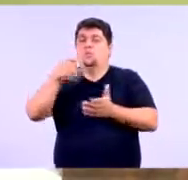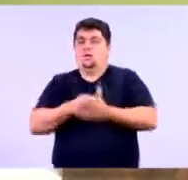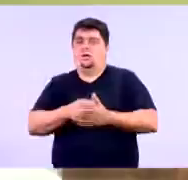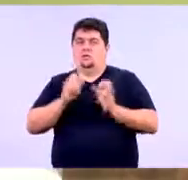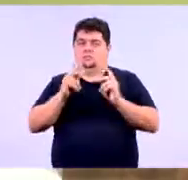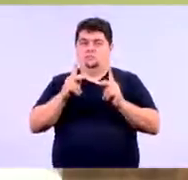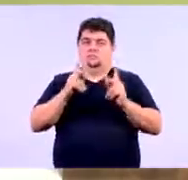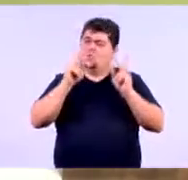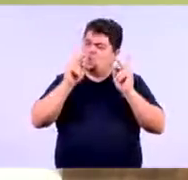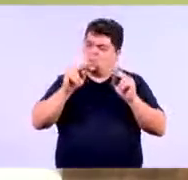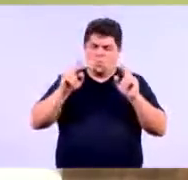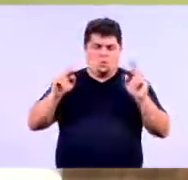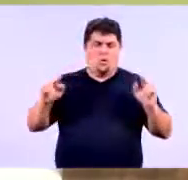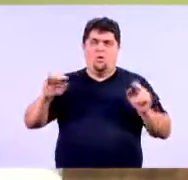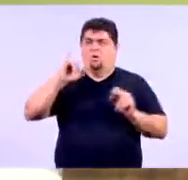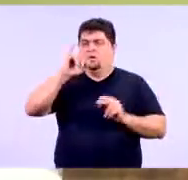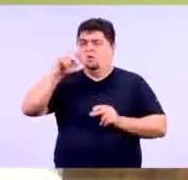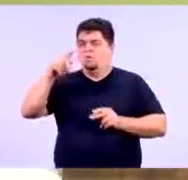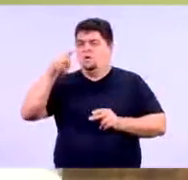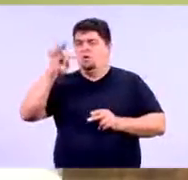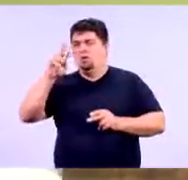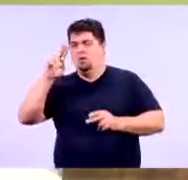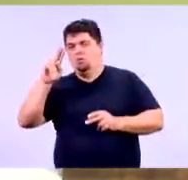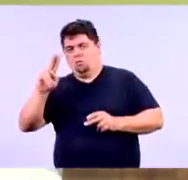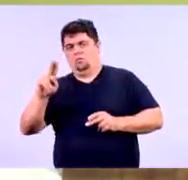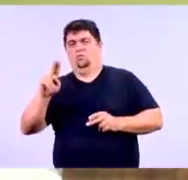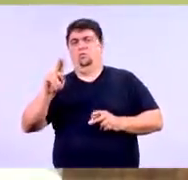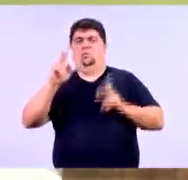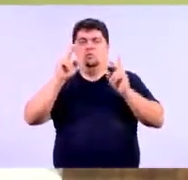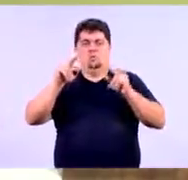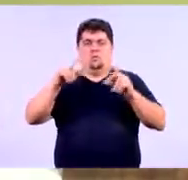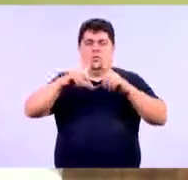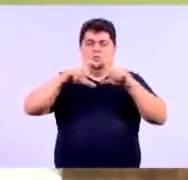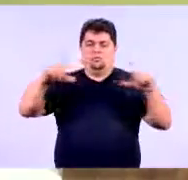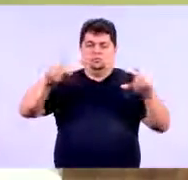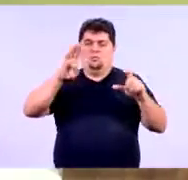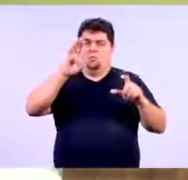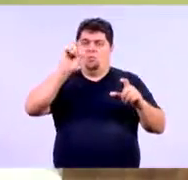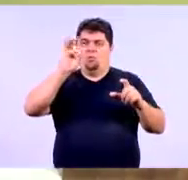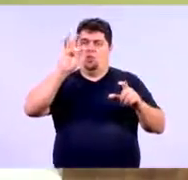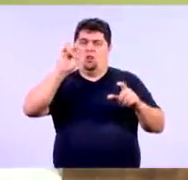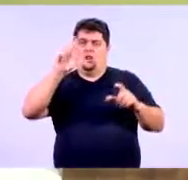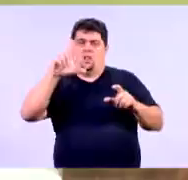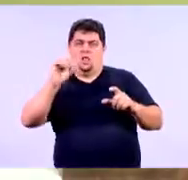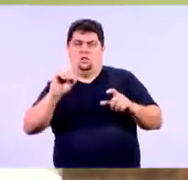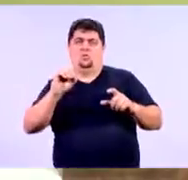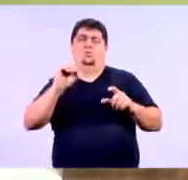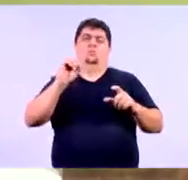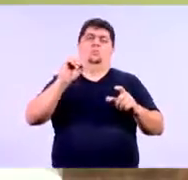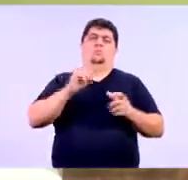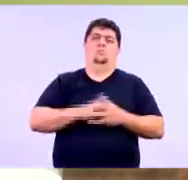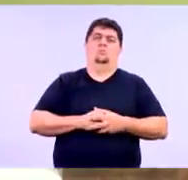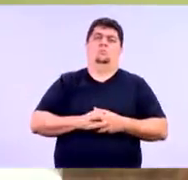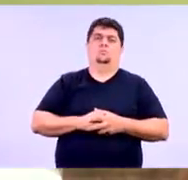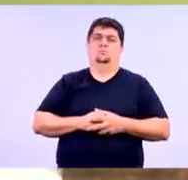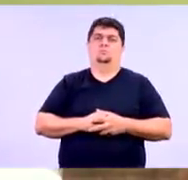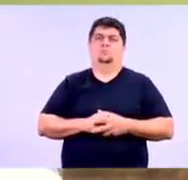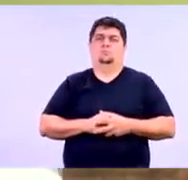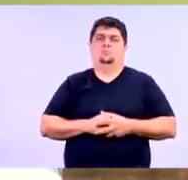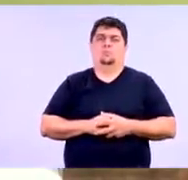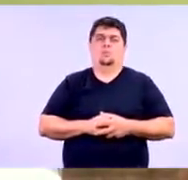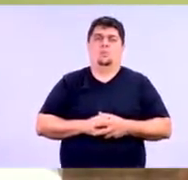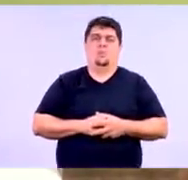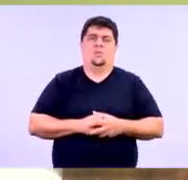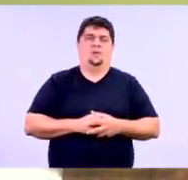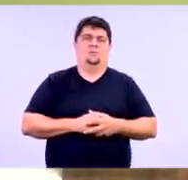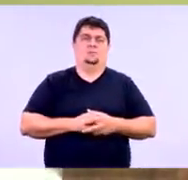ok? Então, da mesma forma que o IPTU chega, também vai chegar um boleto para você para pagar esse outro tributo. E aí nós temos